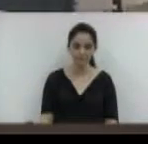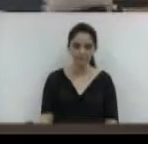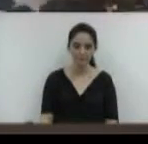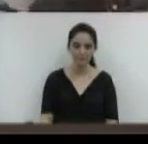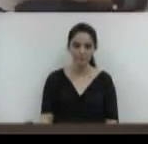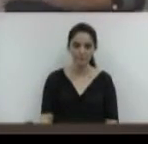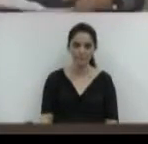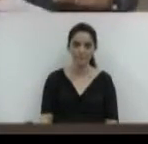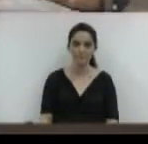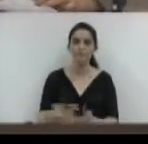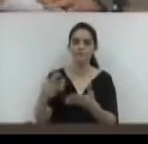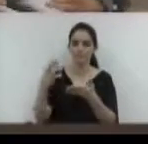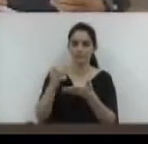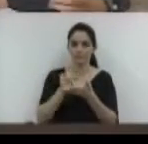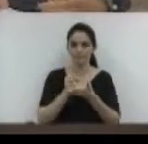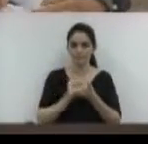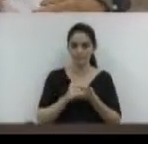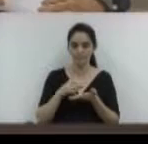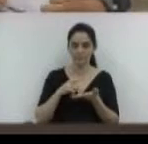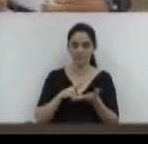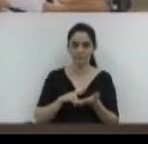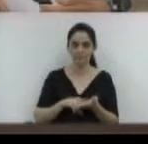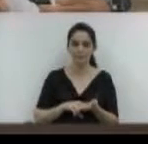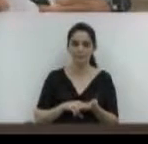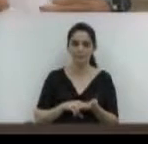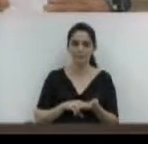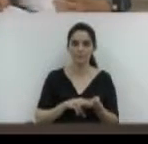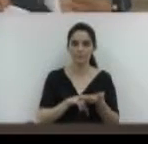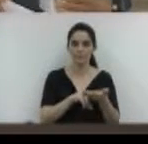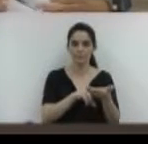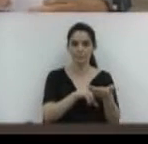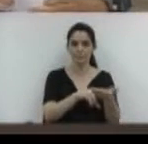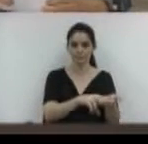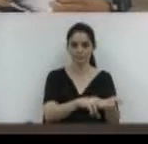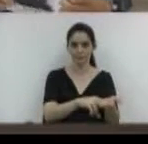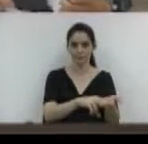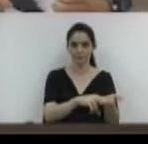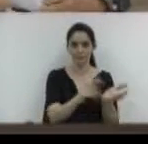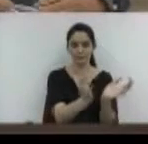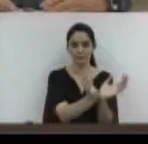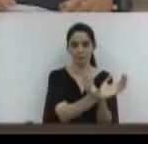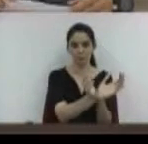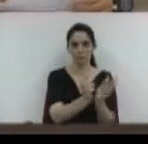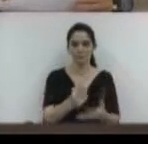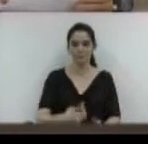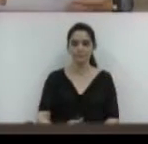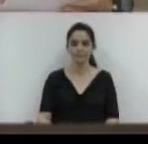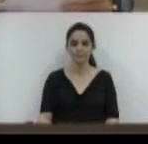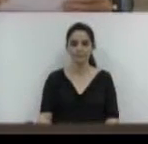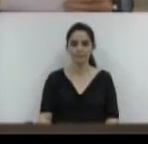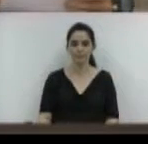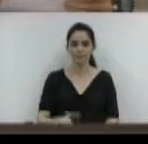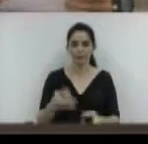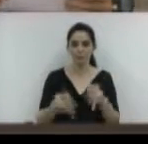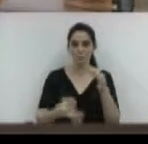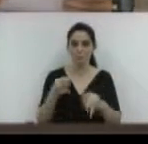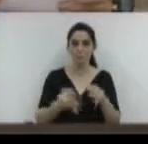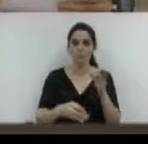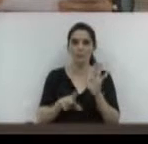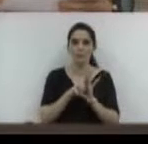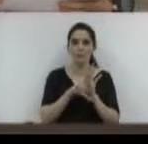A presidência recebe o projeto de lei complementar e encaminha às comissões. Projeto de lei